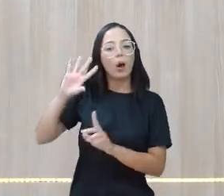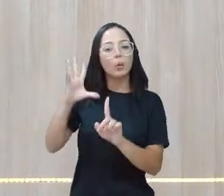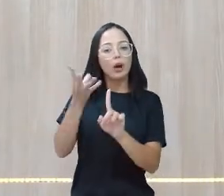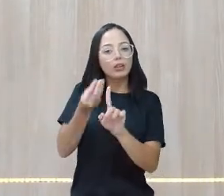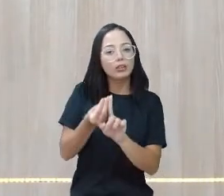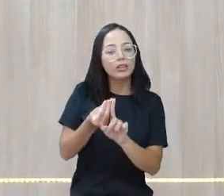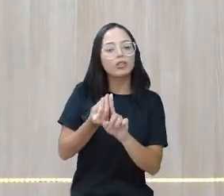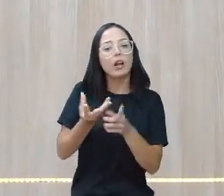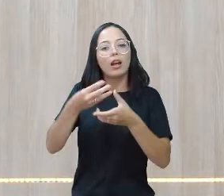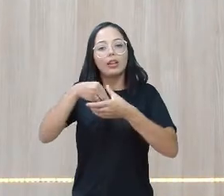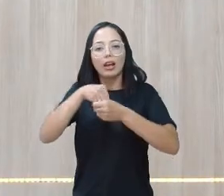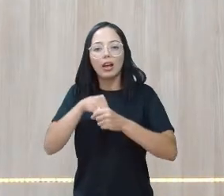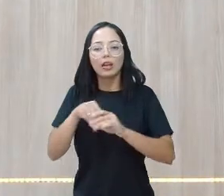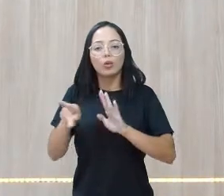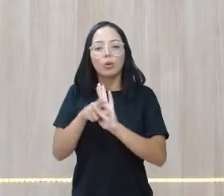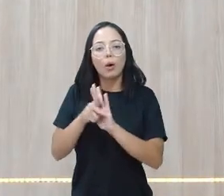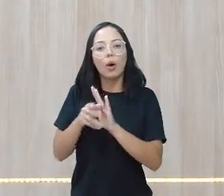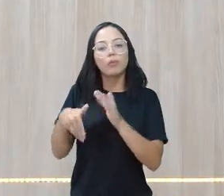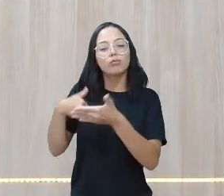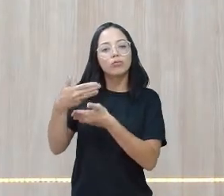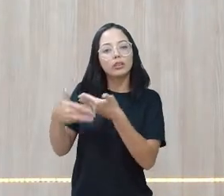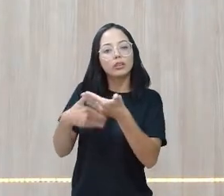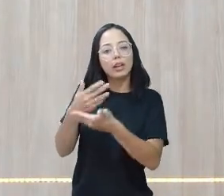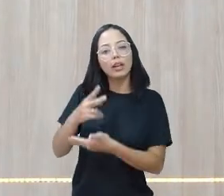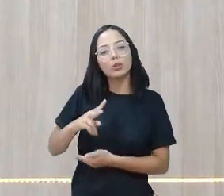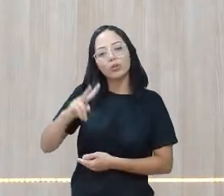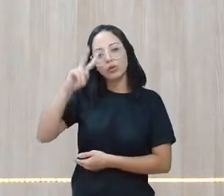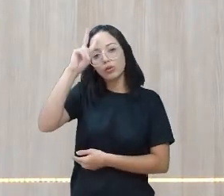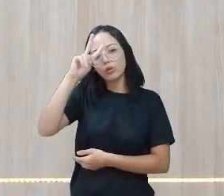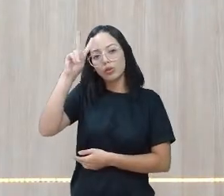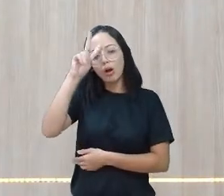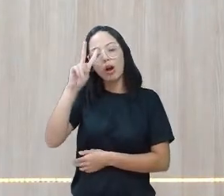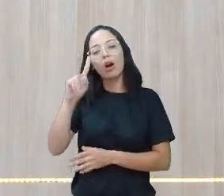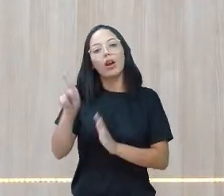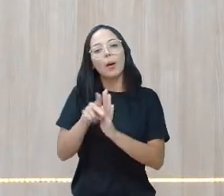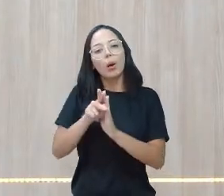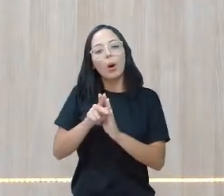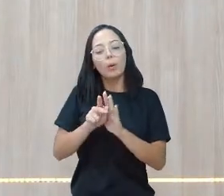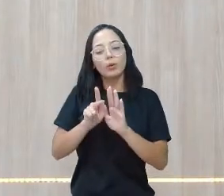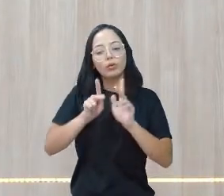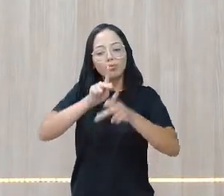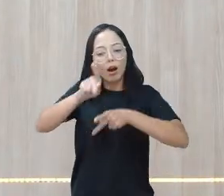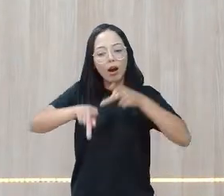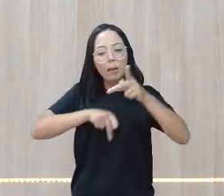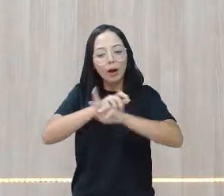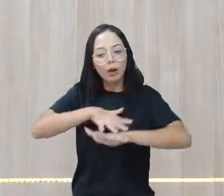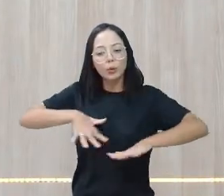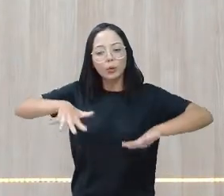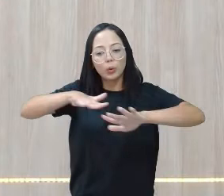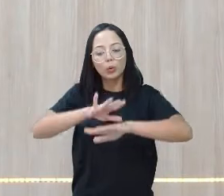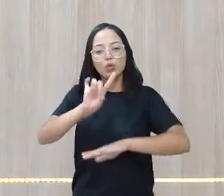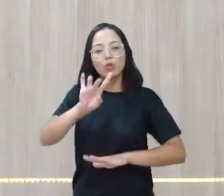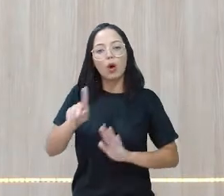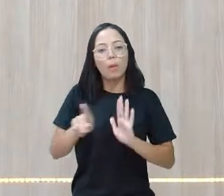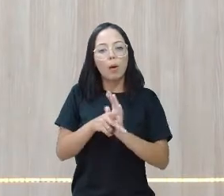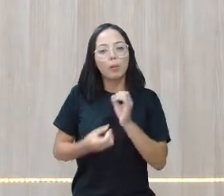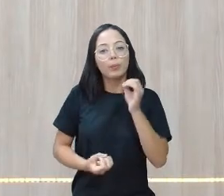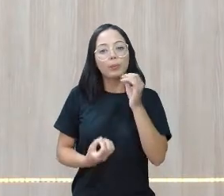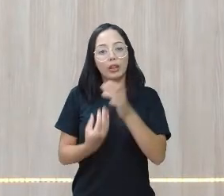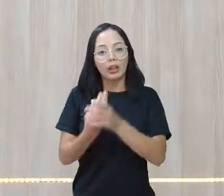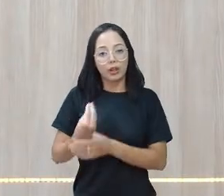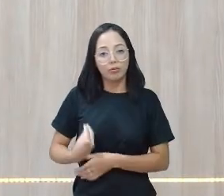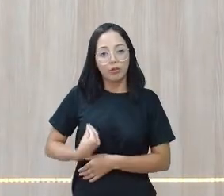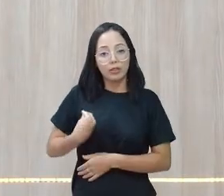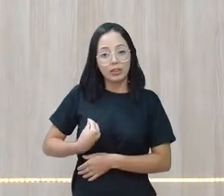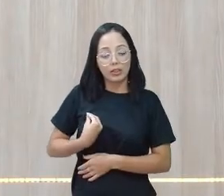artista, dentro do processo da história da arte, né, do processo civilizatório, ele só foi criado, só foi vivenciado